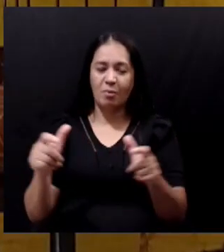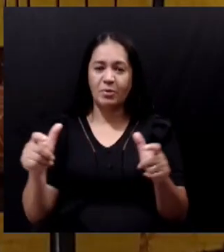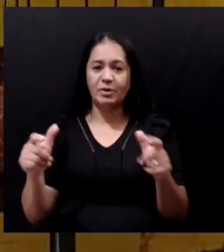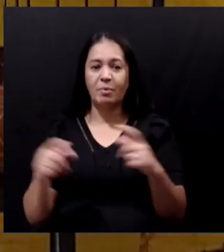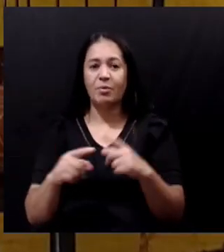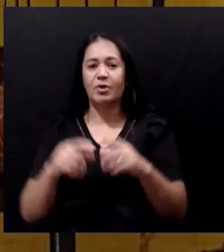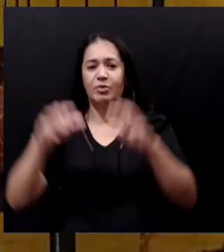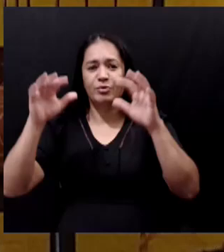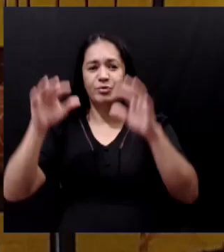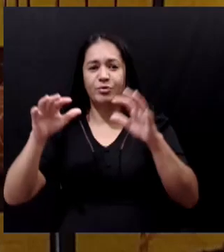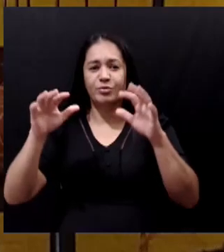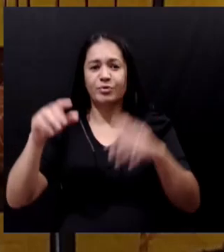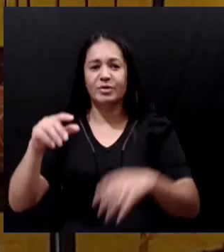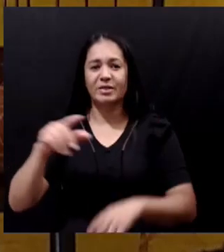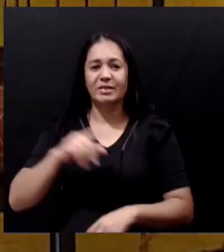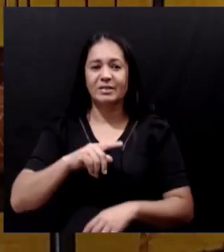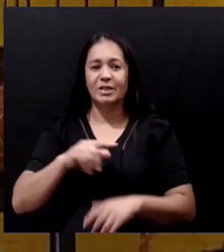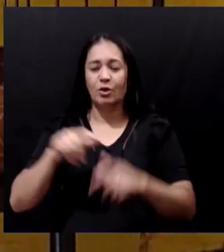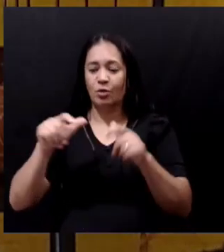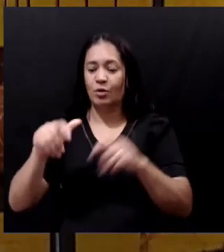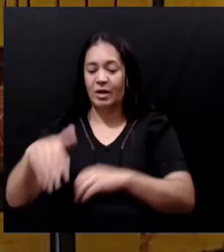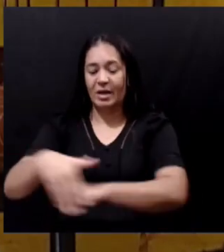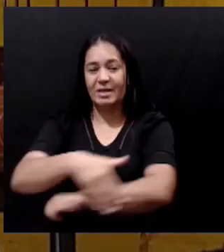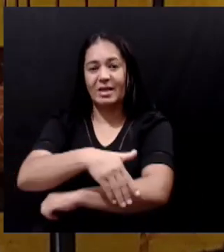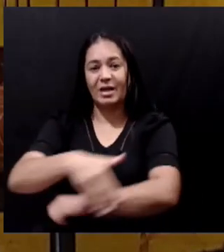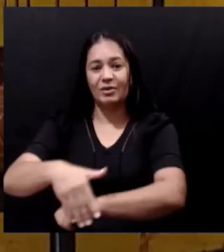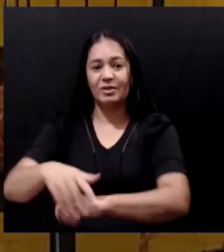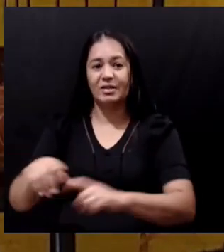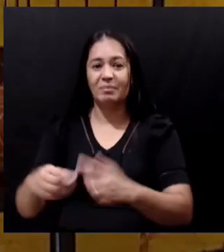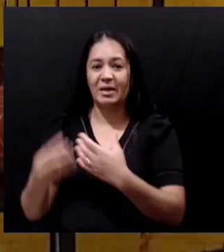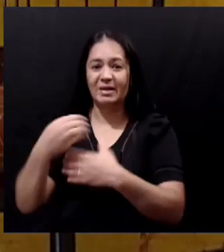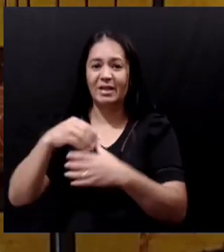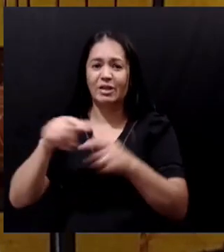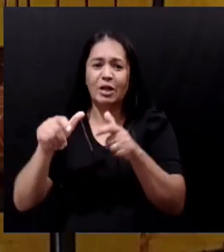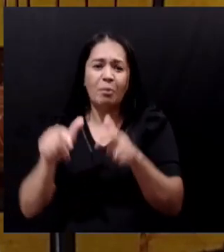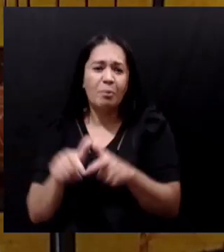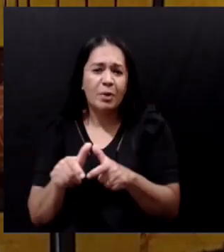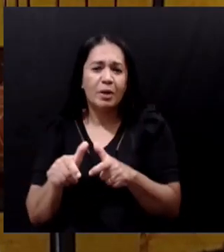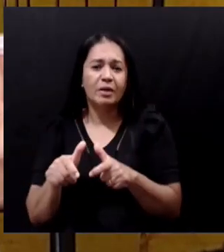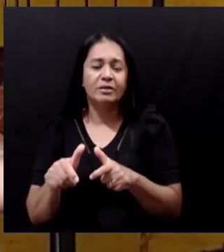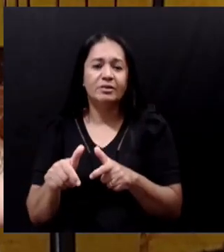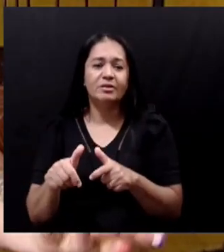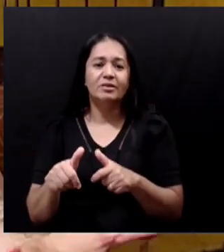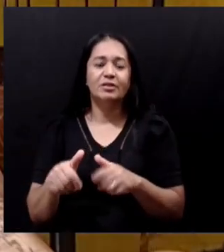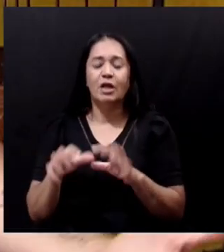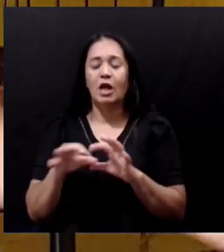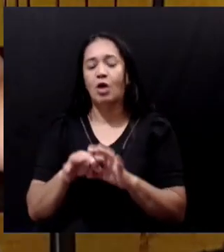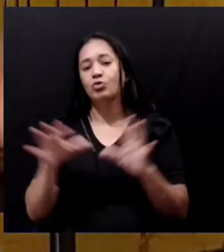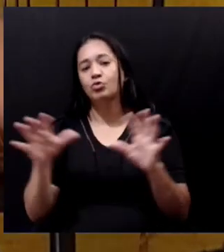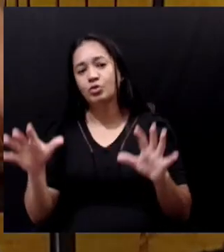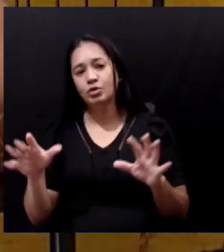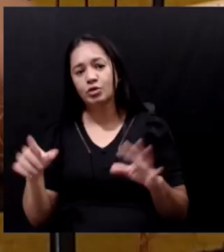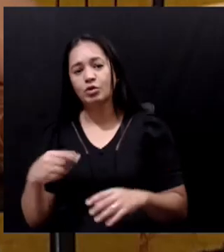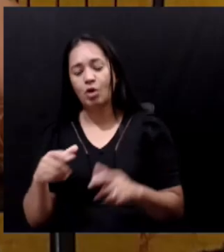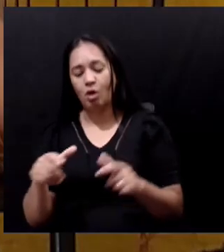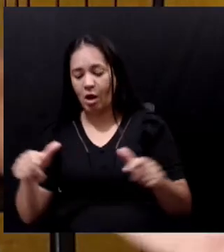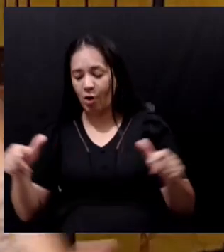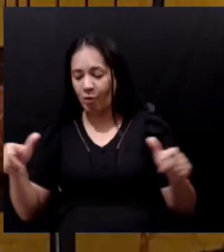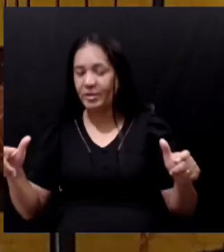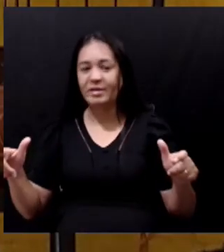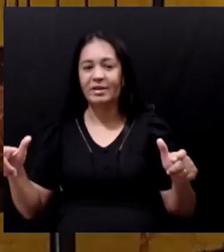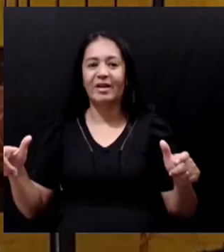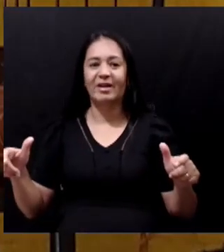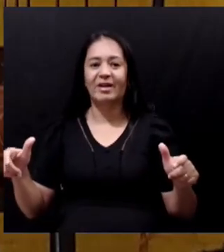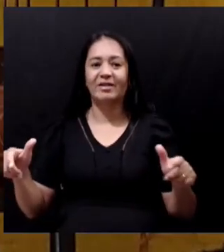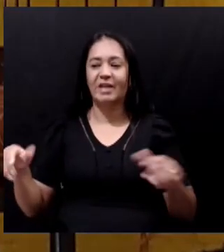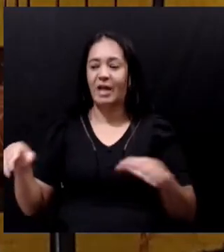espaço muito bom na calçada, mas dentro era muito pequeno. Eles nos permitiram a gente aumentar o espaço, ampliar essa parte que não